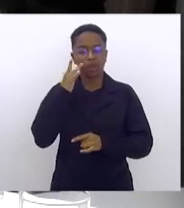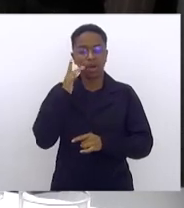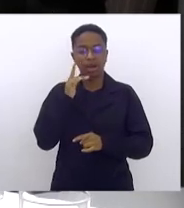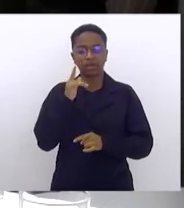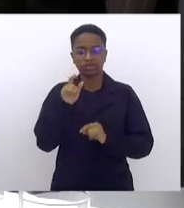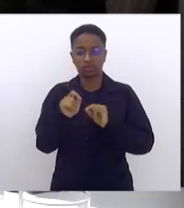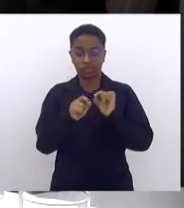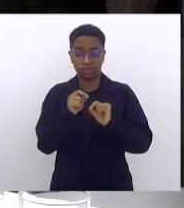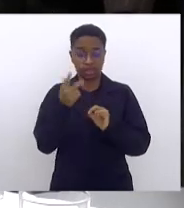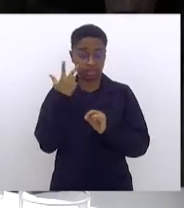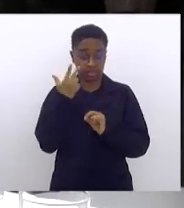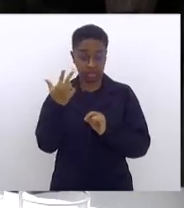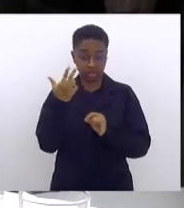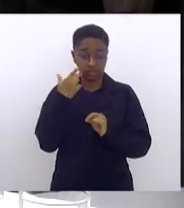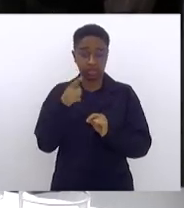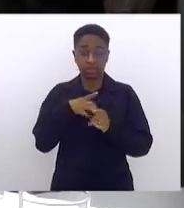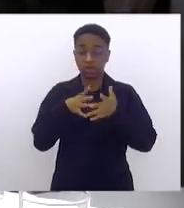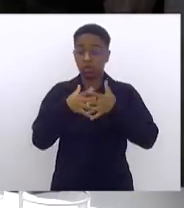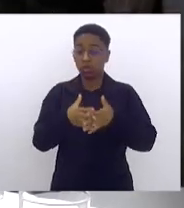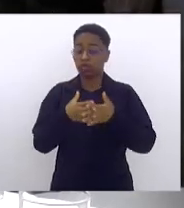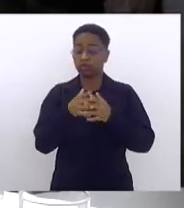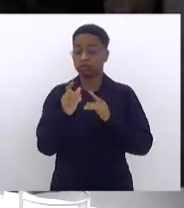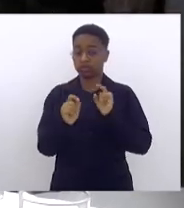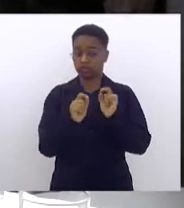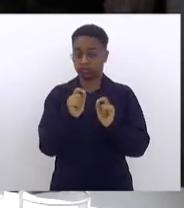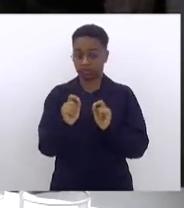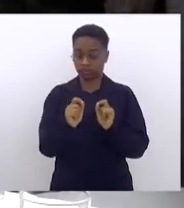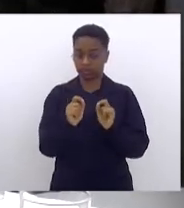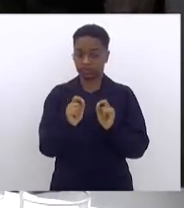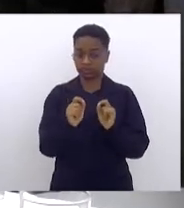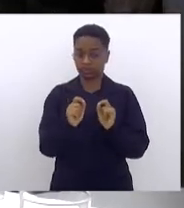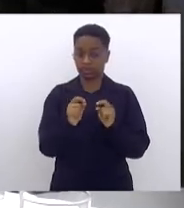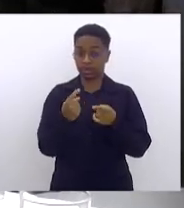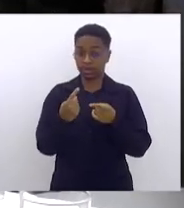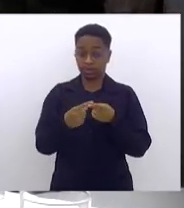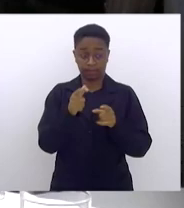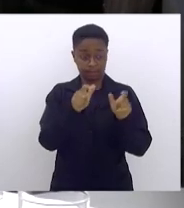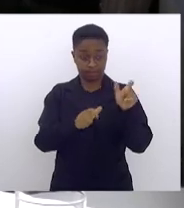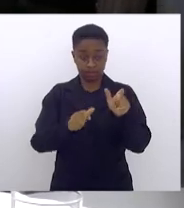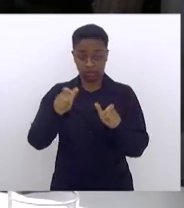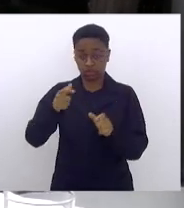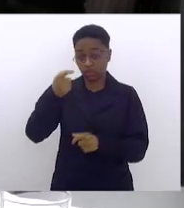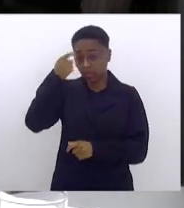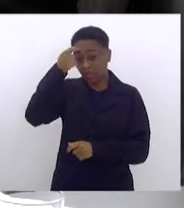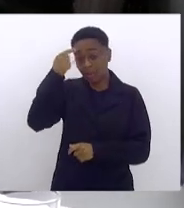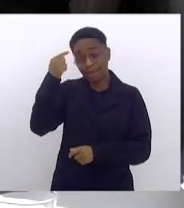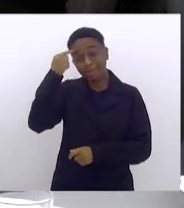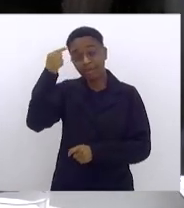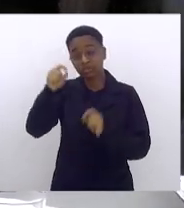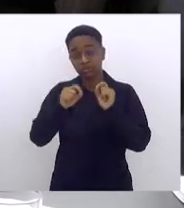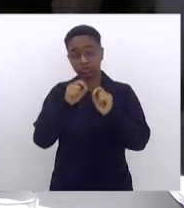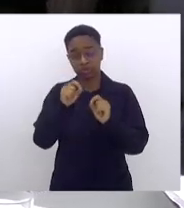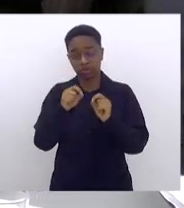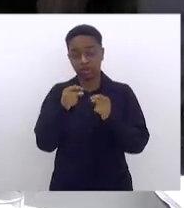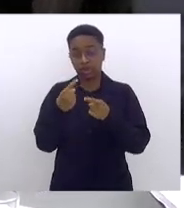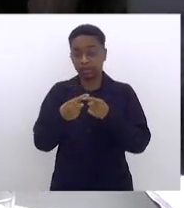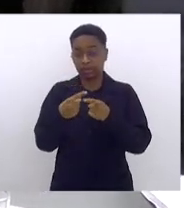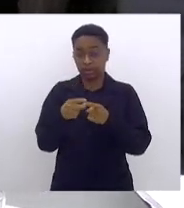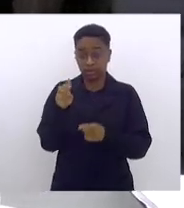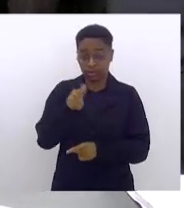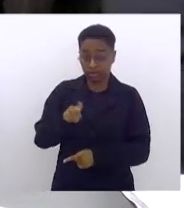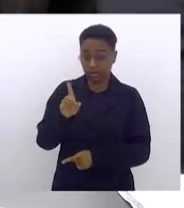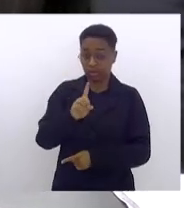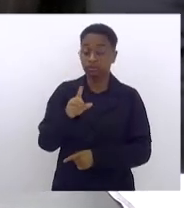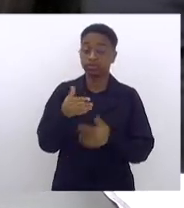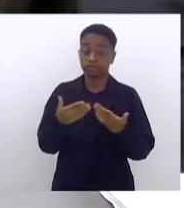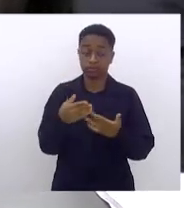confusão, normalmente, deputado Mink, na mente das pessoas, é que não se utilize aí, o